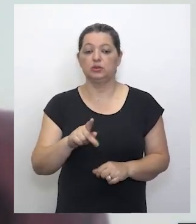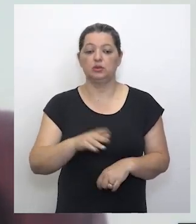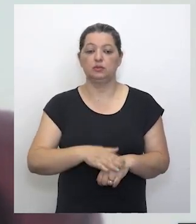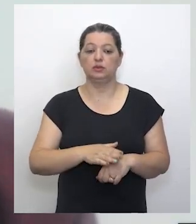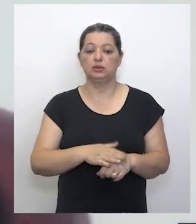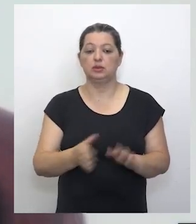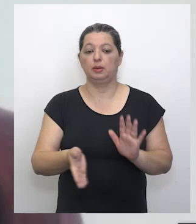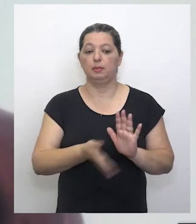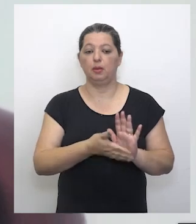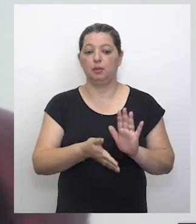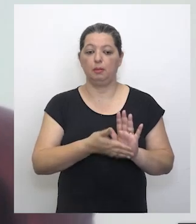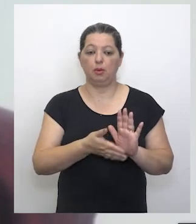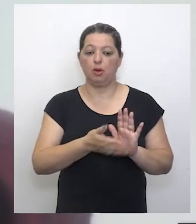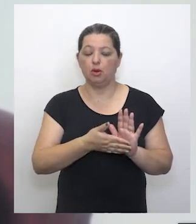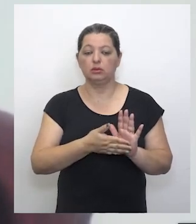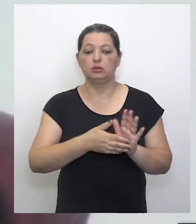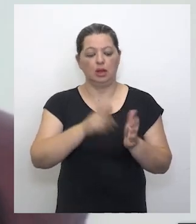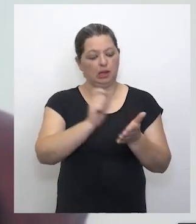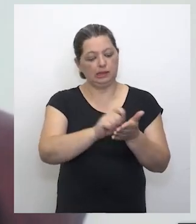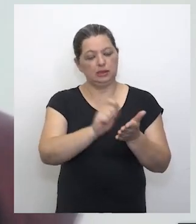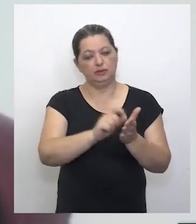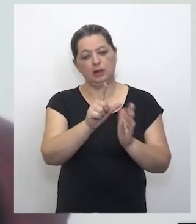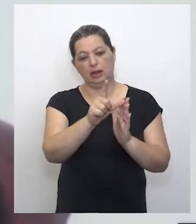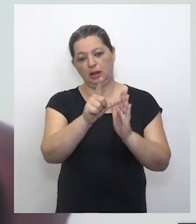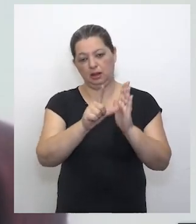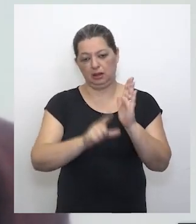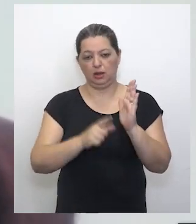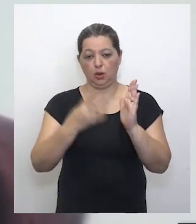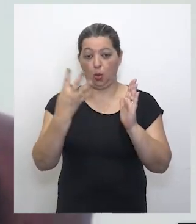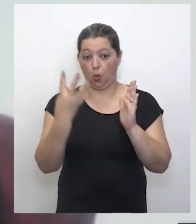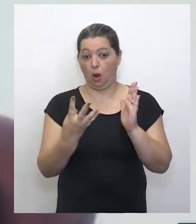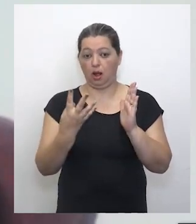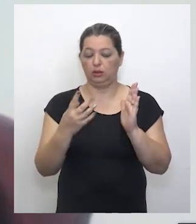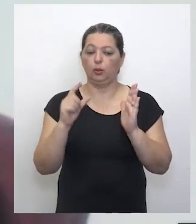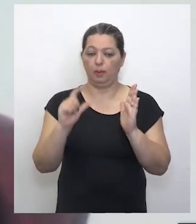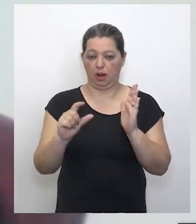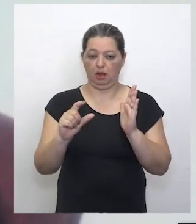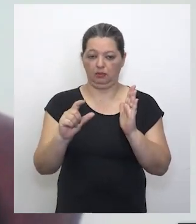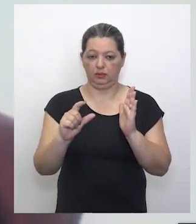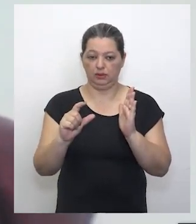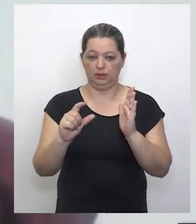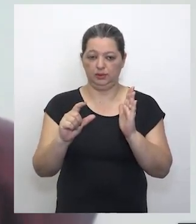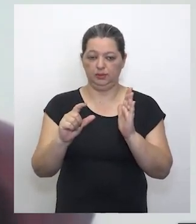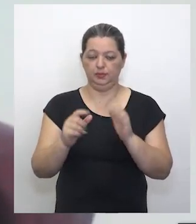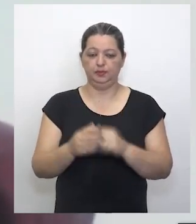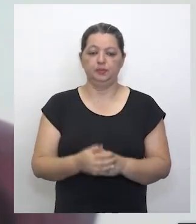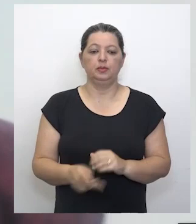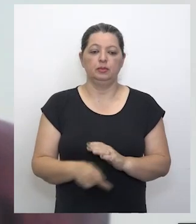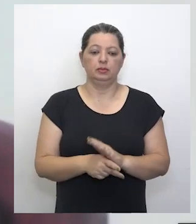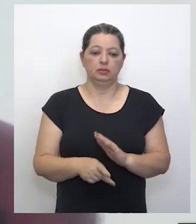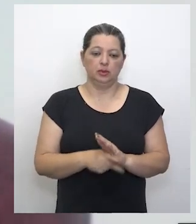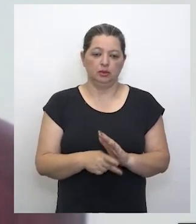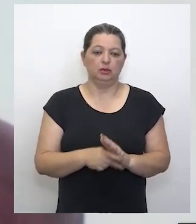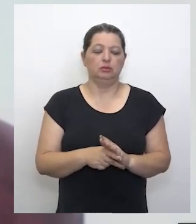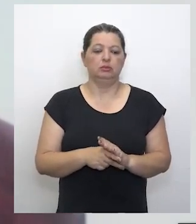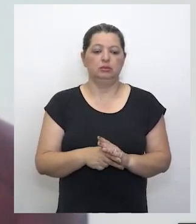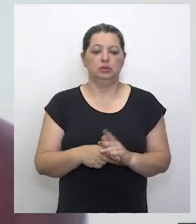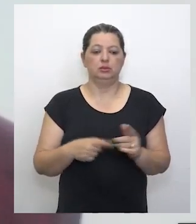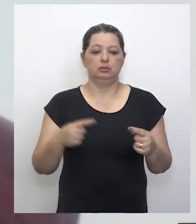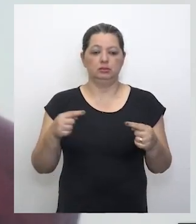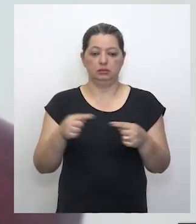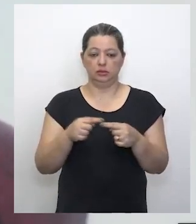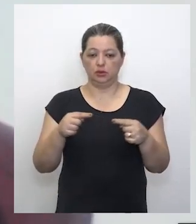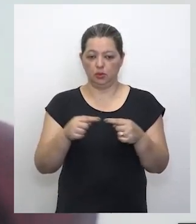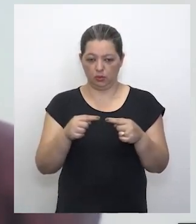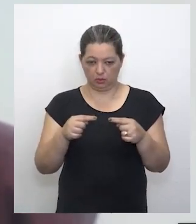a escrita de uma lista composta por 4 palavras que sejam do mesmo campo semântico. Outro detalhe aí que também vocês